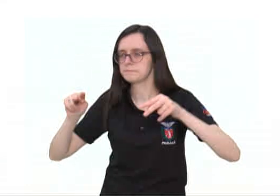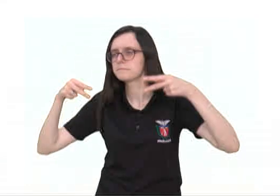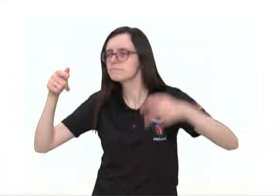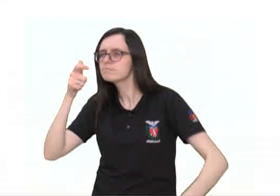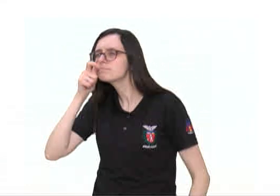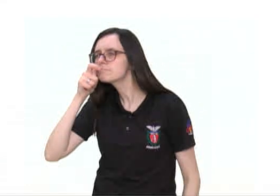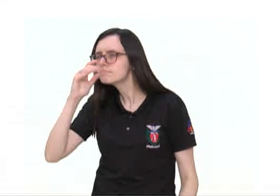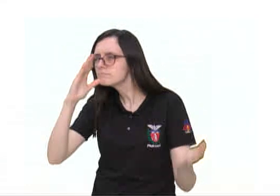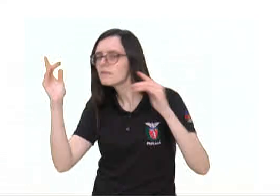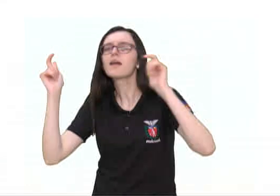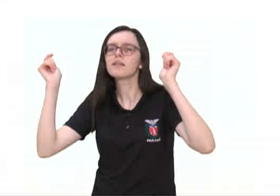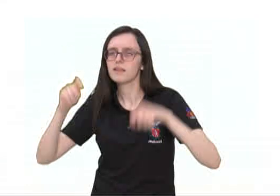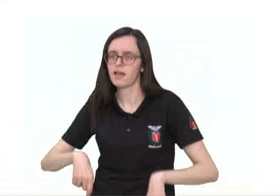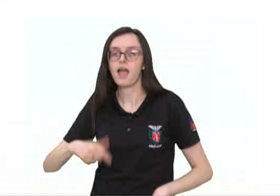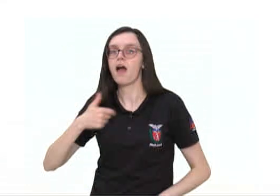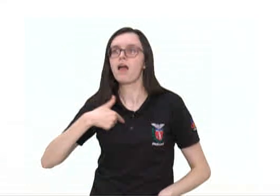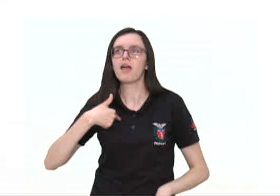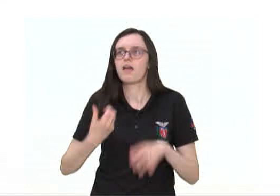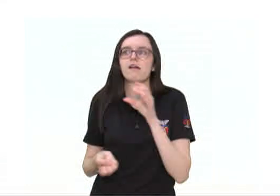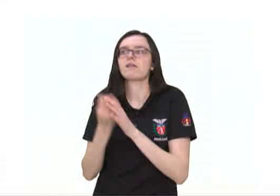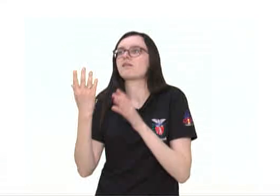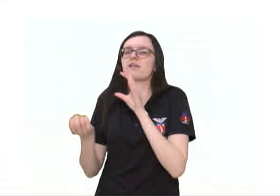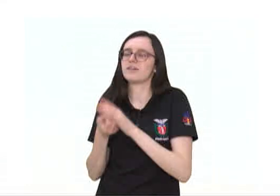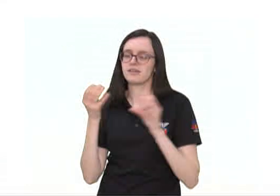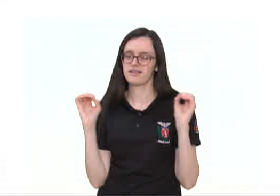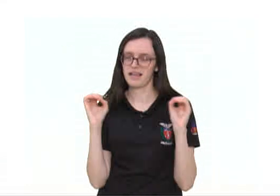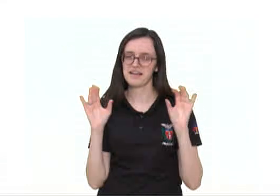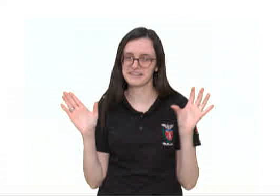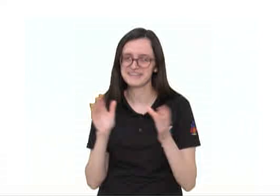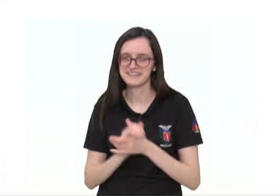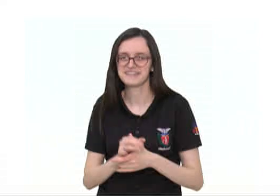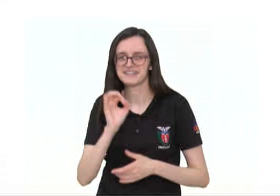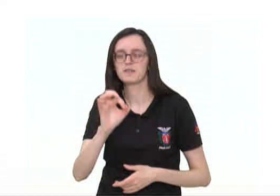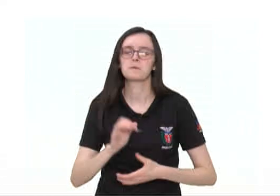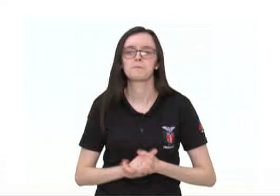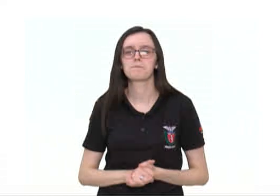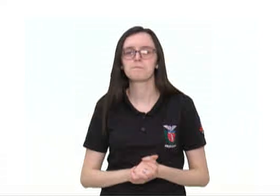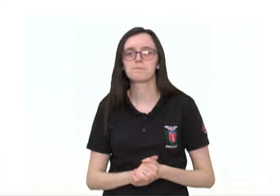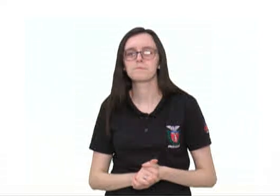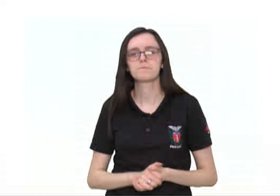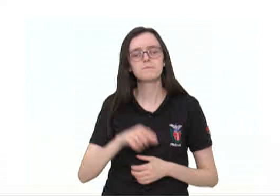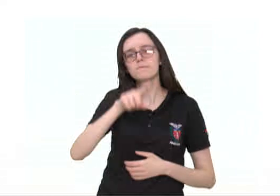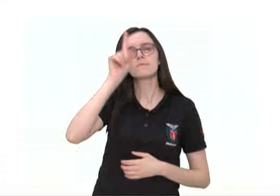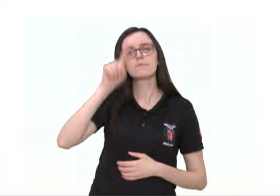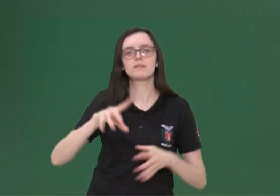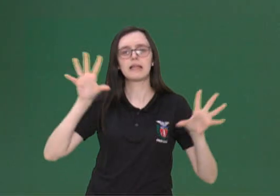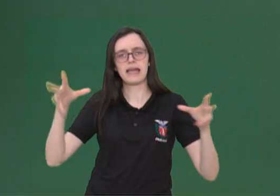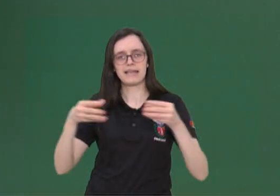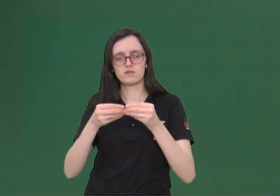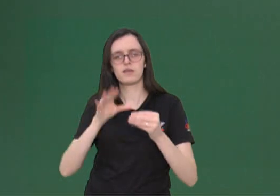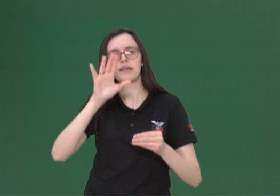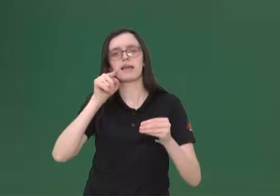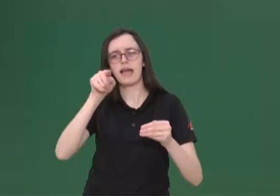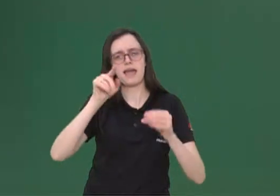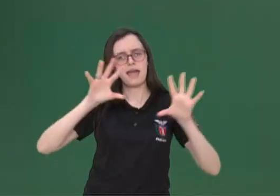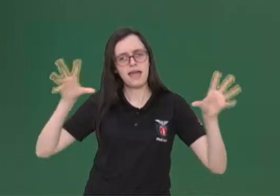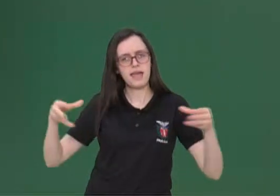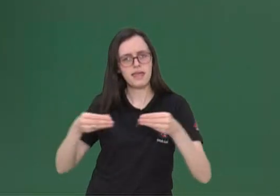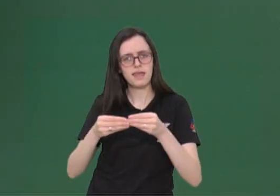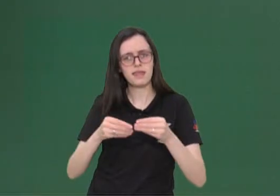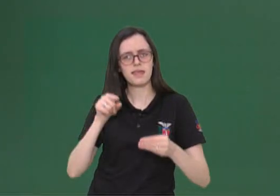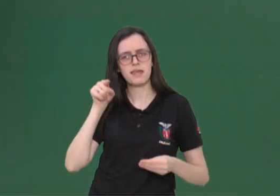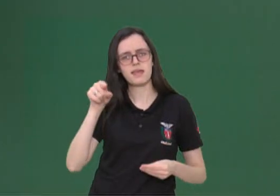lá, que você veja que isso daqui não fui eu quem criou, certo? E é uma resenha. Essa resenha,